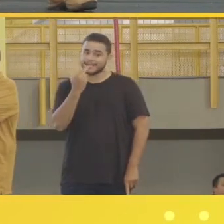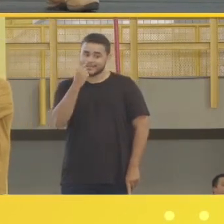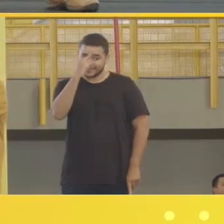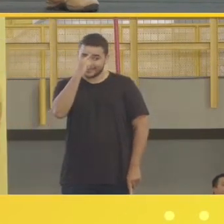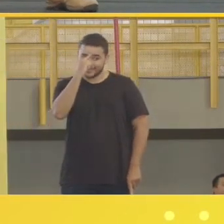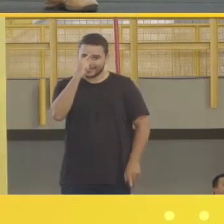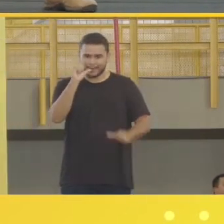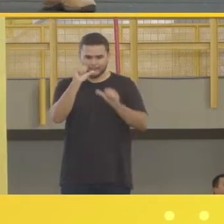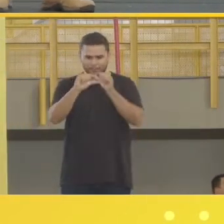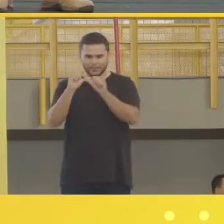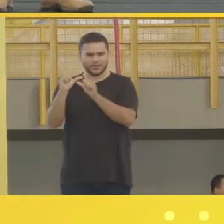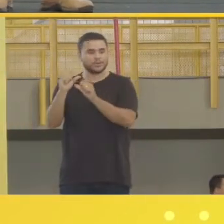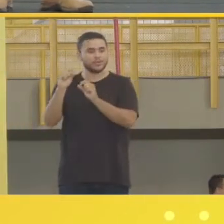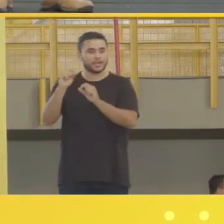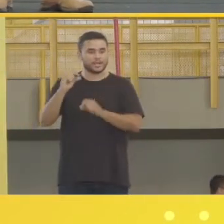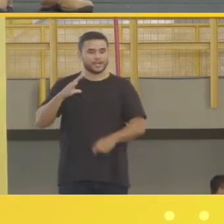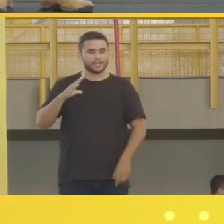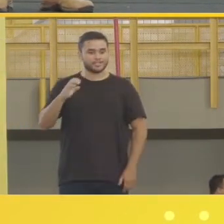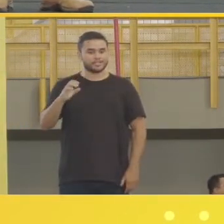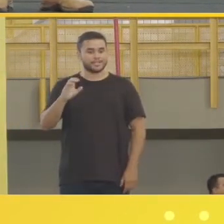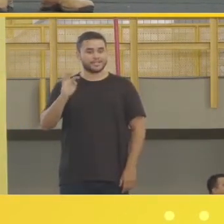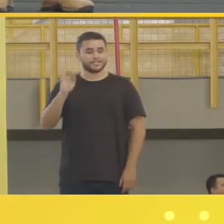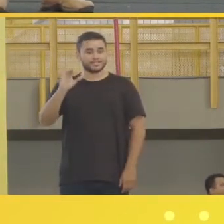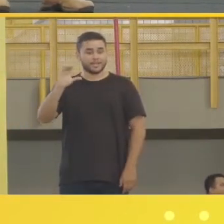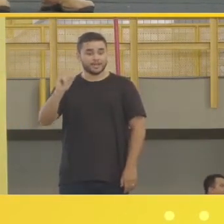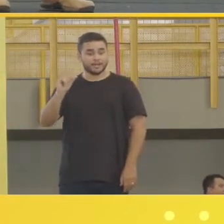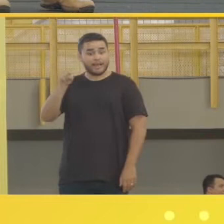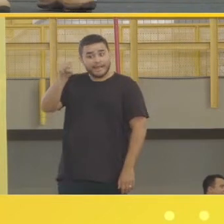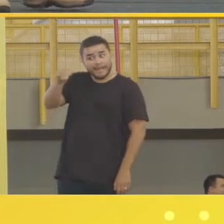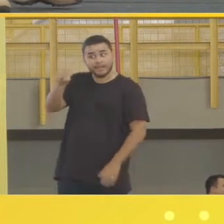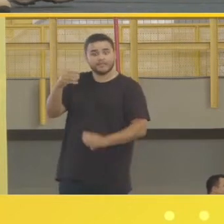importantes investigações que Sérgio Buarque de Holanda fez.